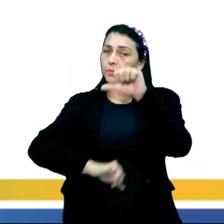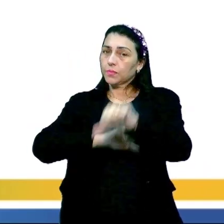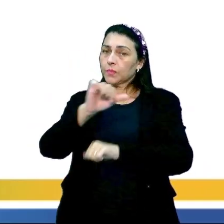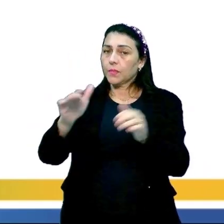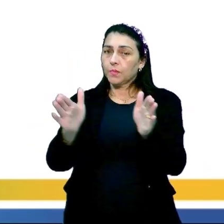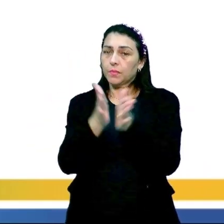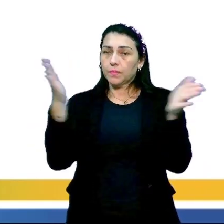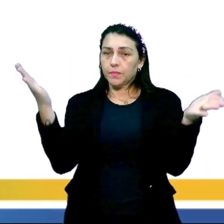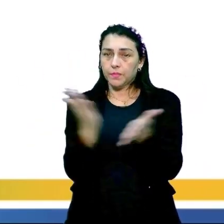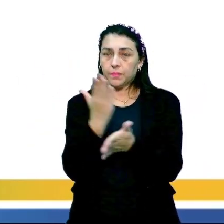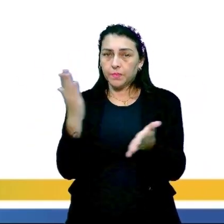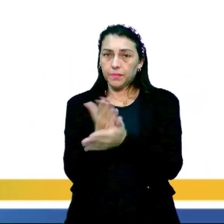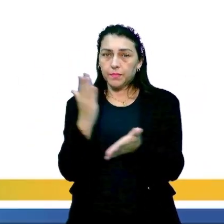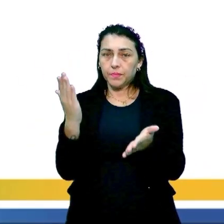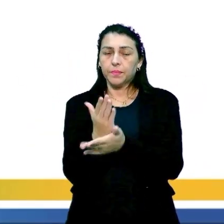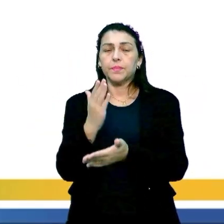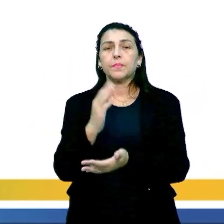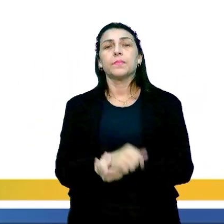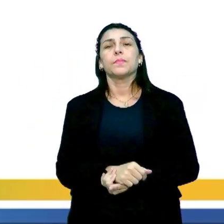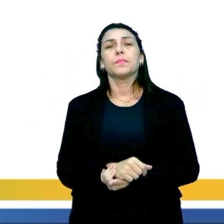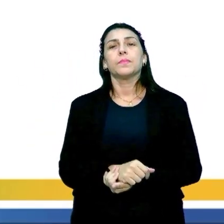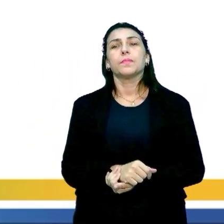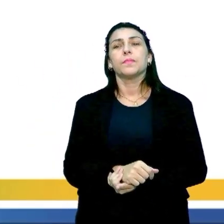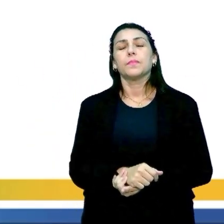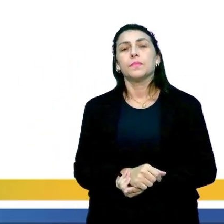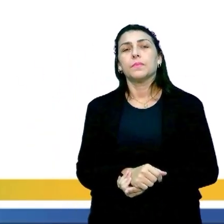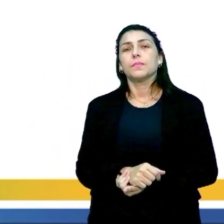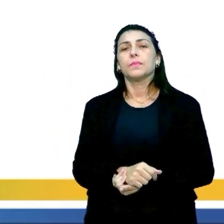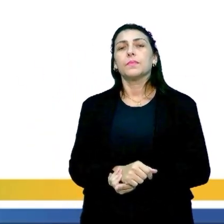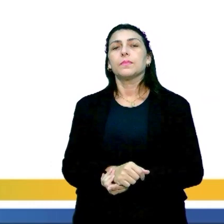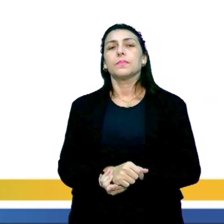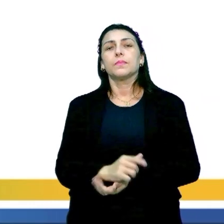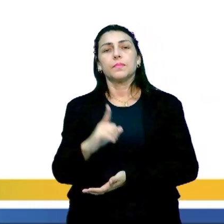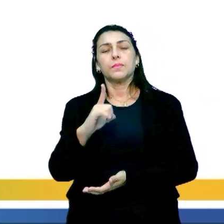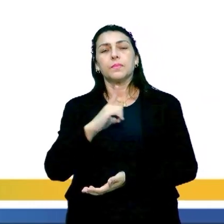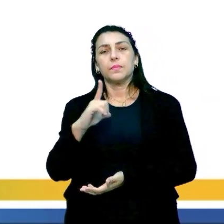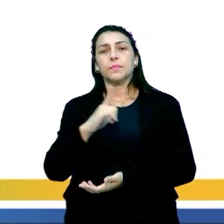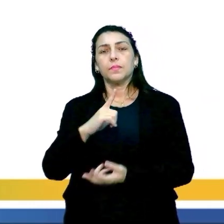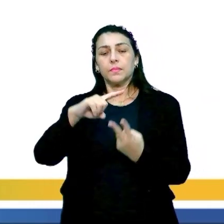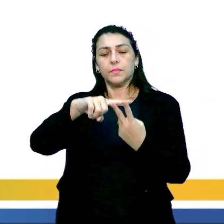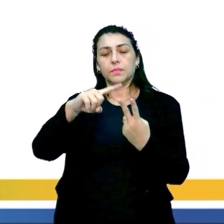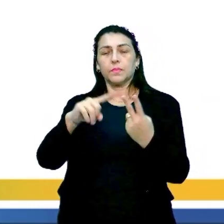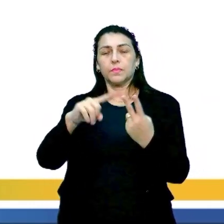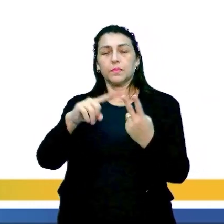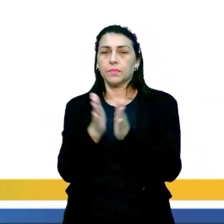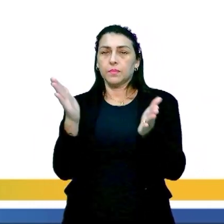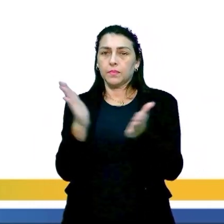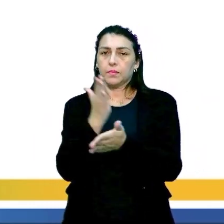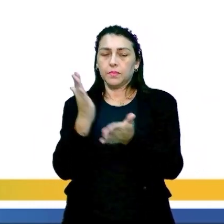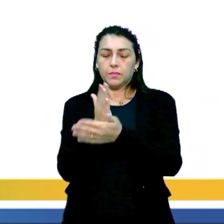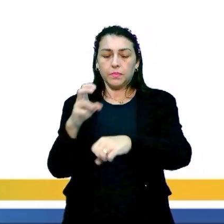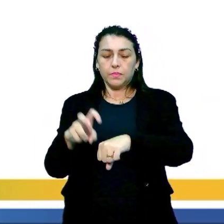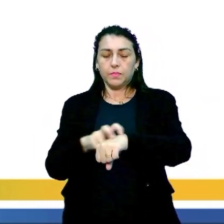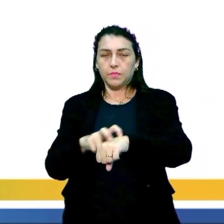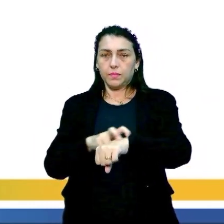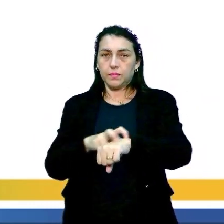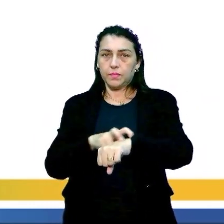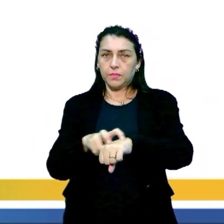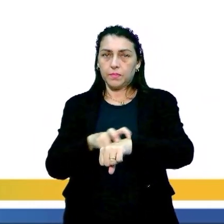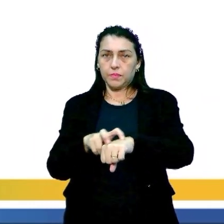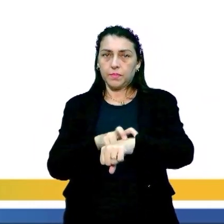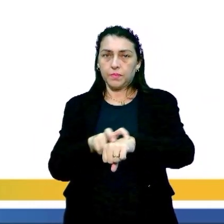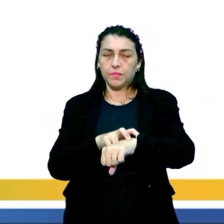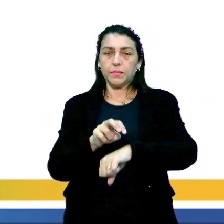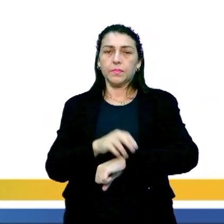livro, pessoal. Na coleção de vocês, tem 2 livrinhos verdes. Esses livrinhos